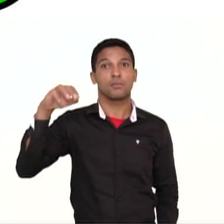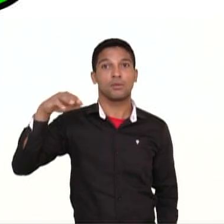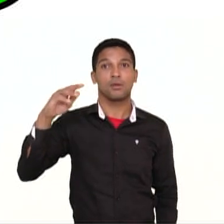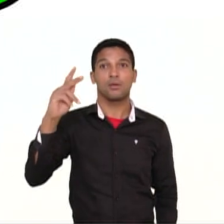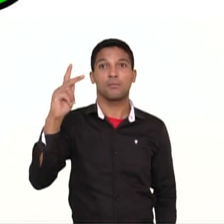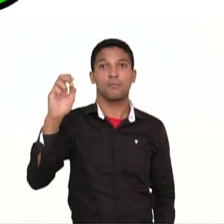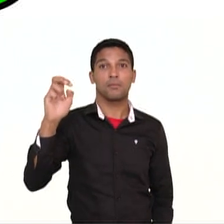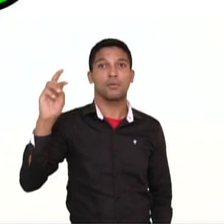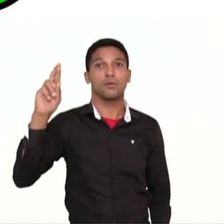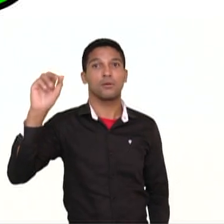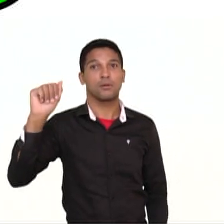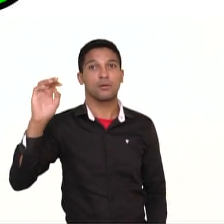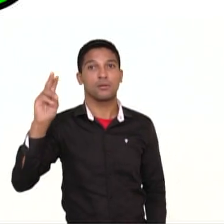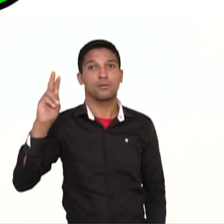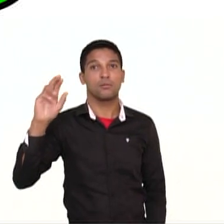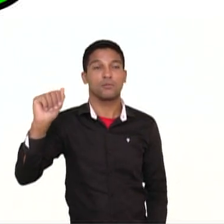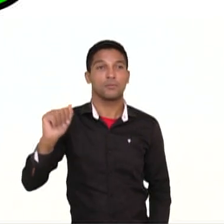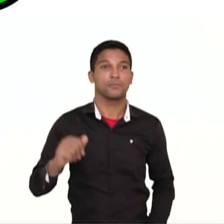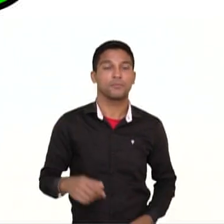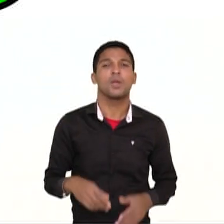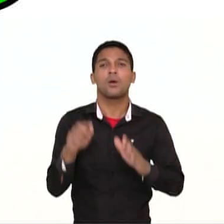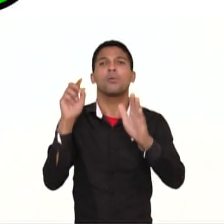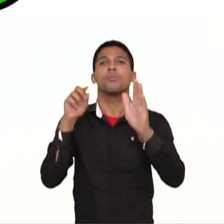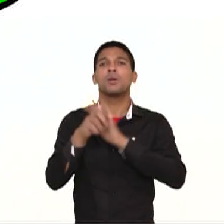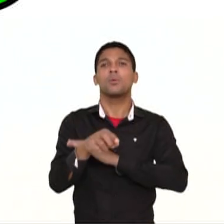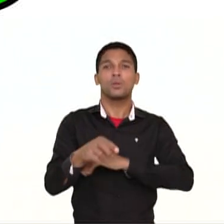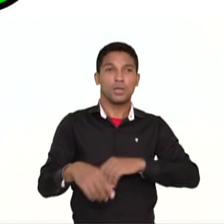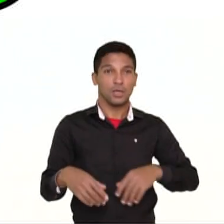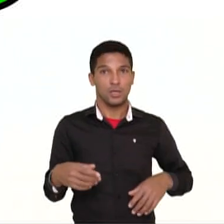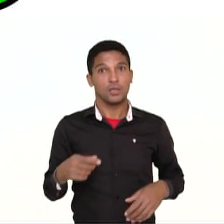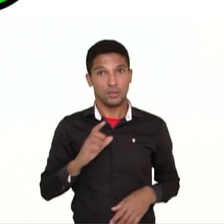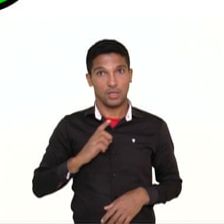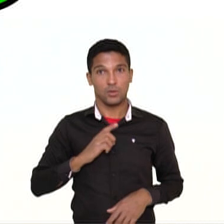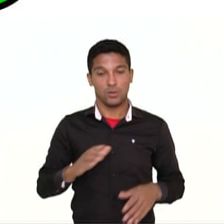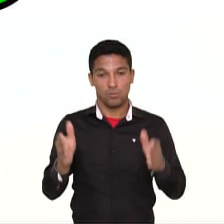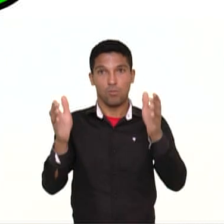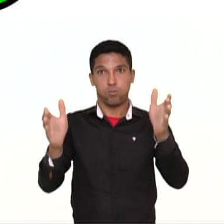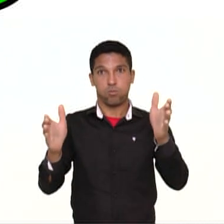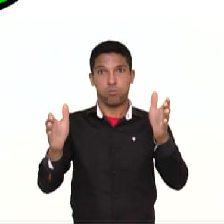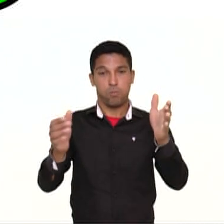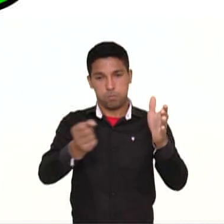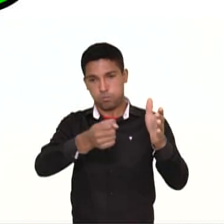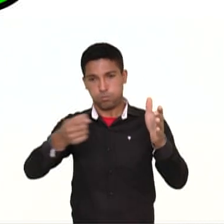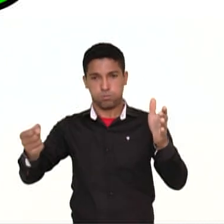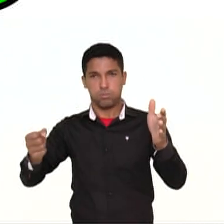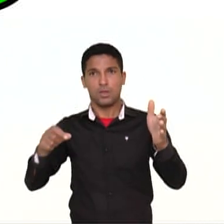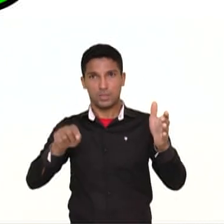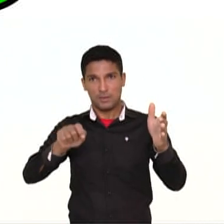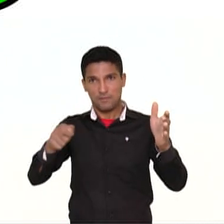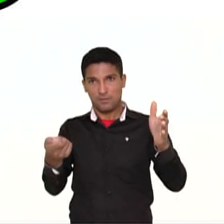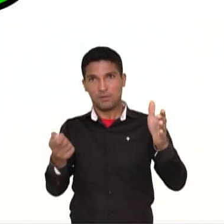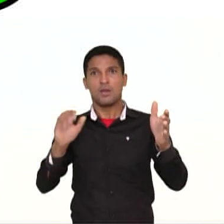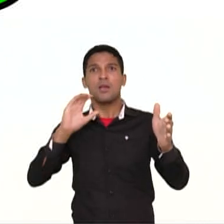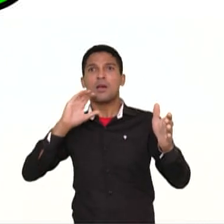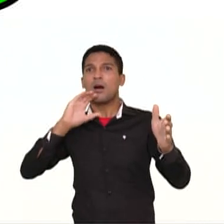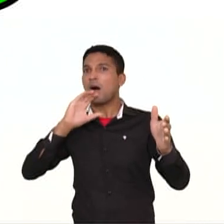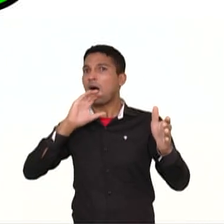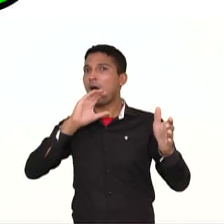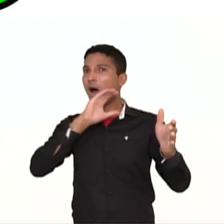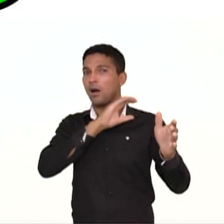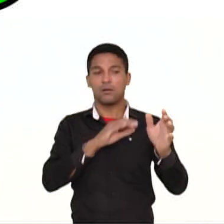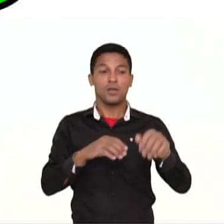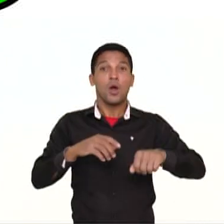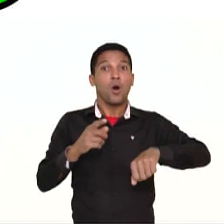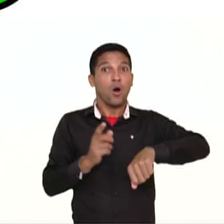A? Qual é a temperatura nessa estufa às 8 horas da manhã? E o item B, em que horário a temperatura chega